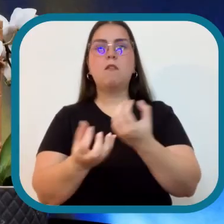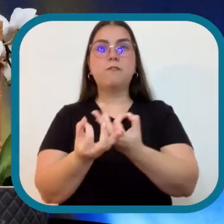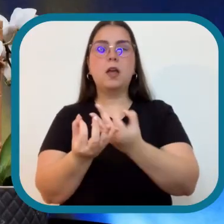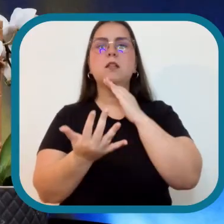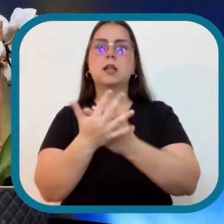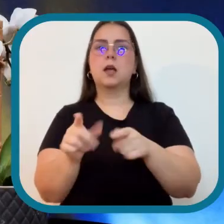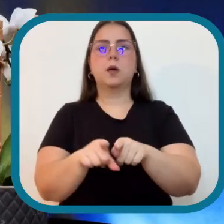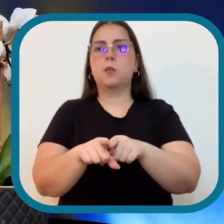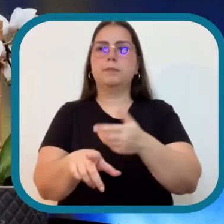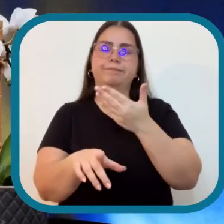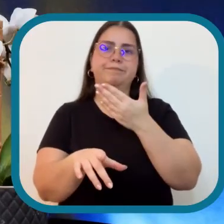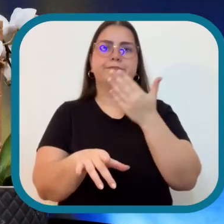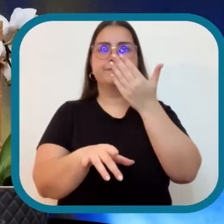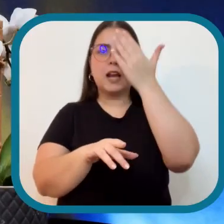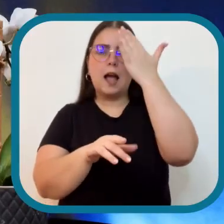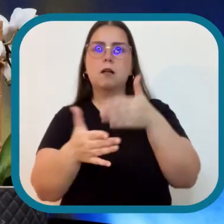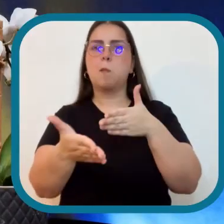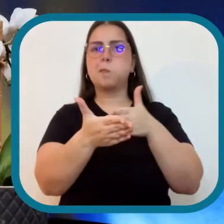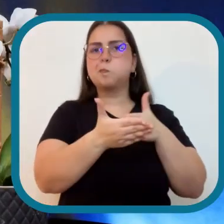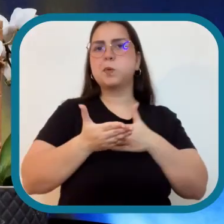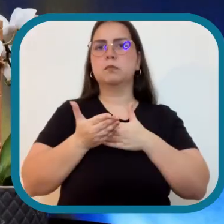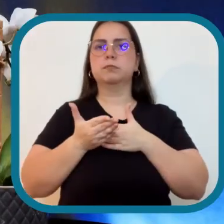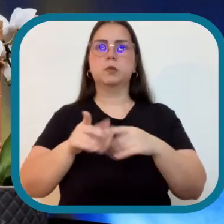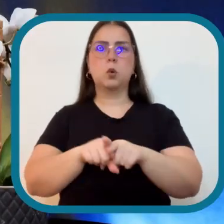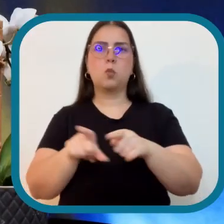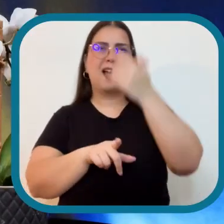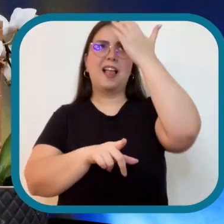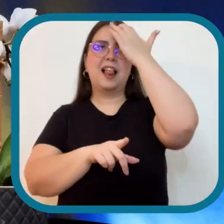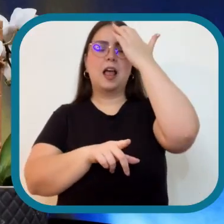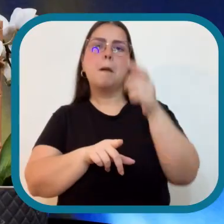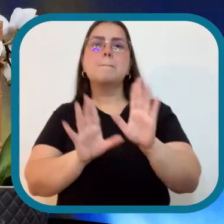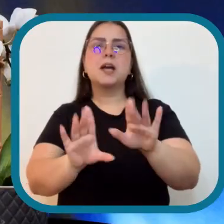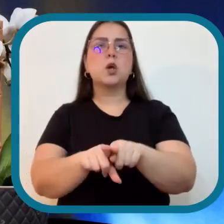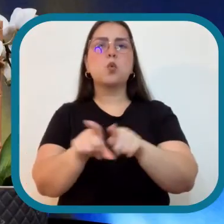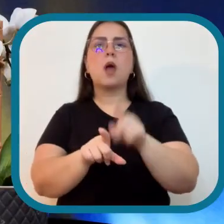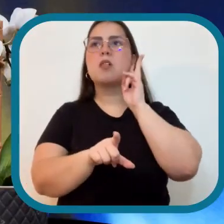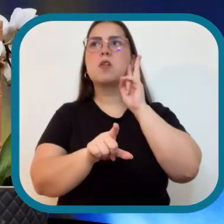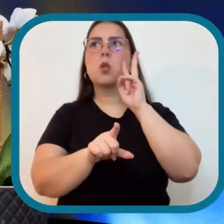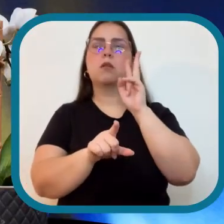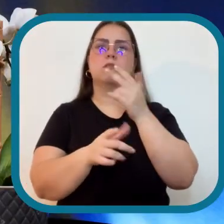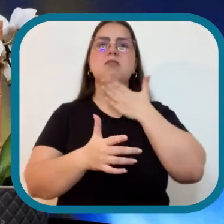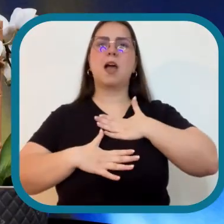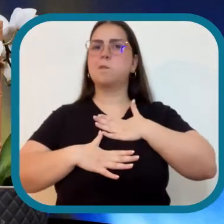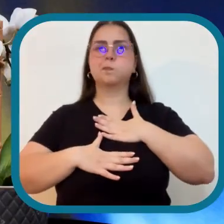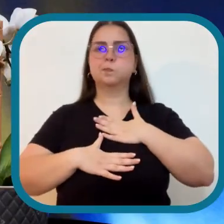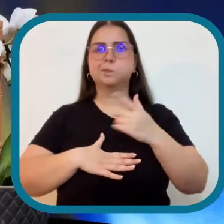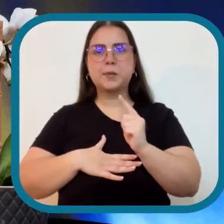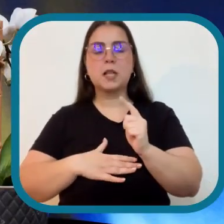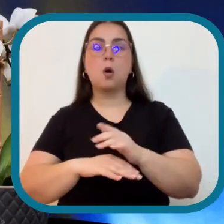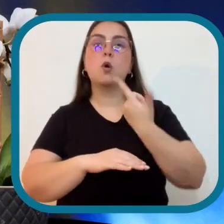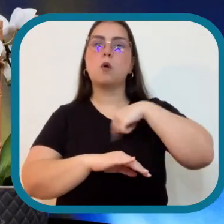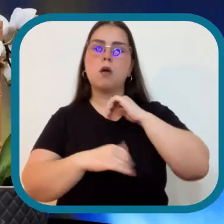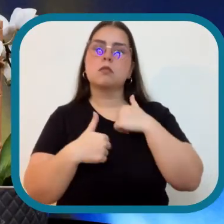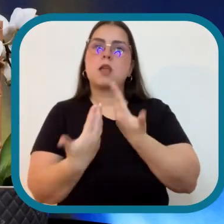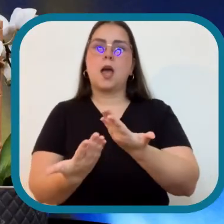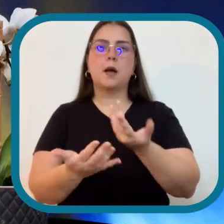que empatam, por assim dizer, a nossa mente com coisas que não têm, assim, tanto valor acrescentado. O que